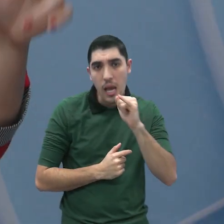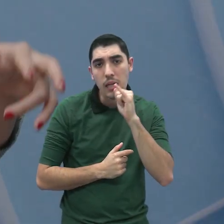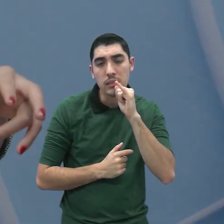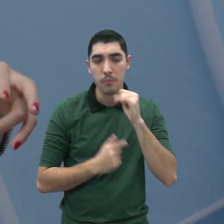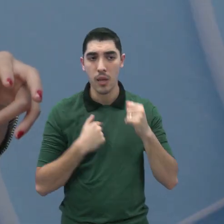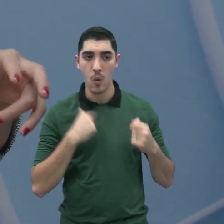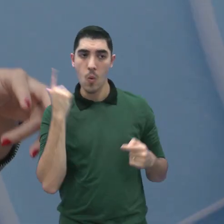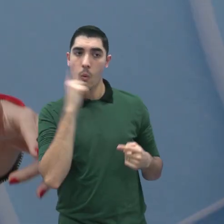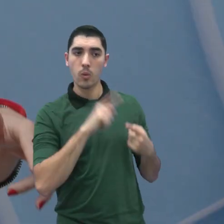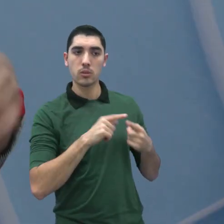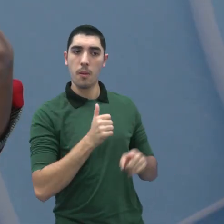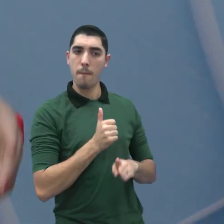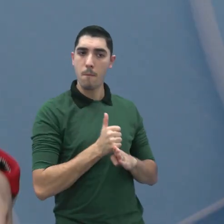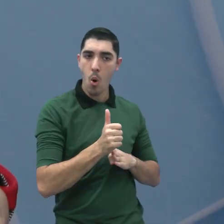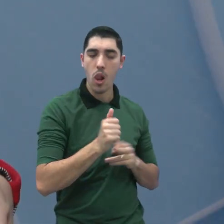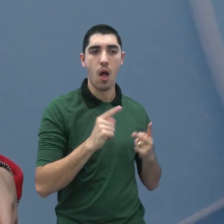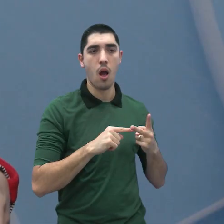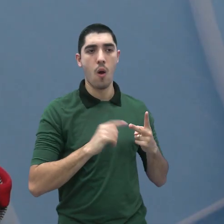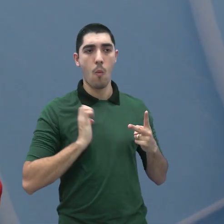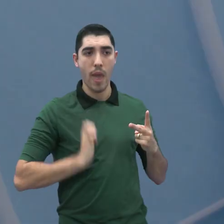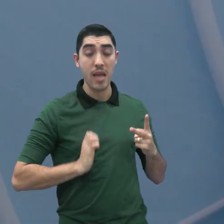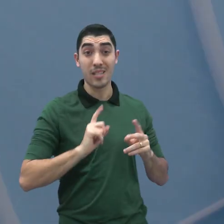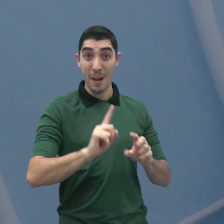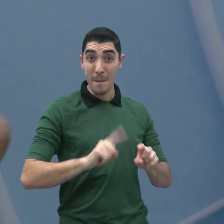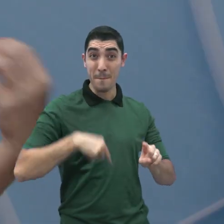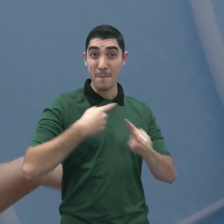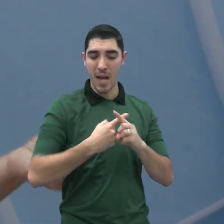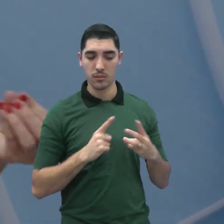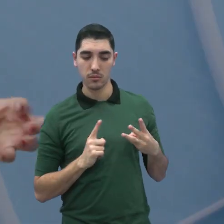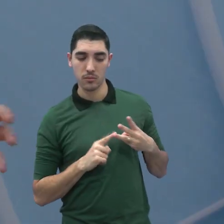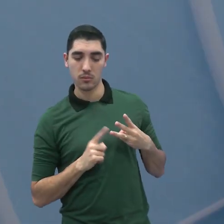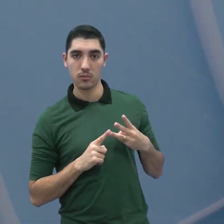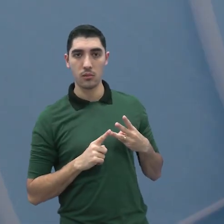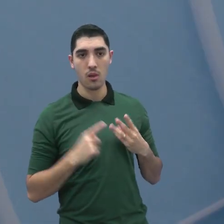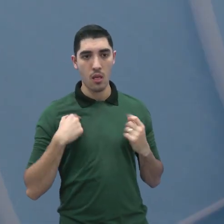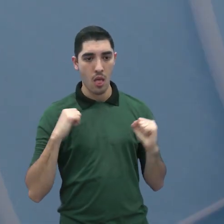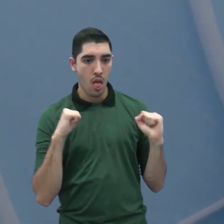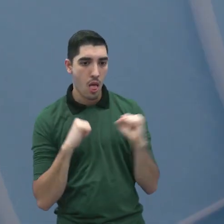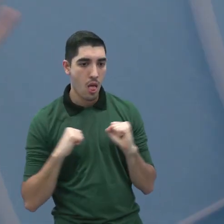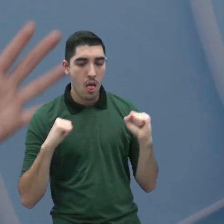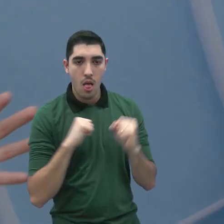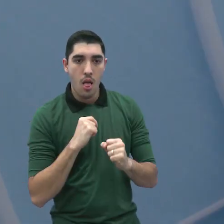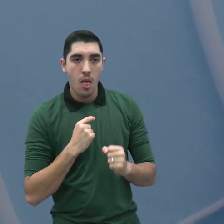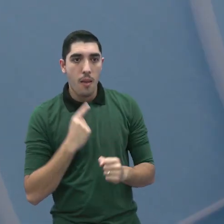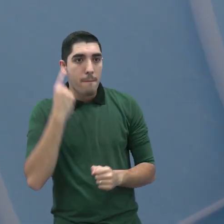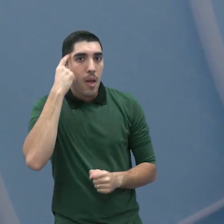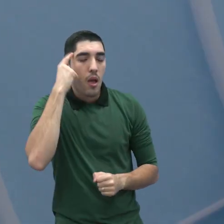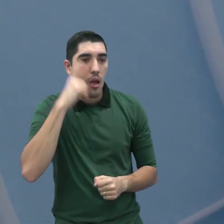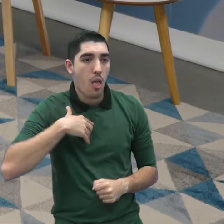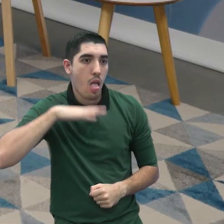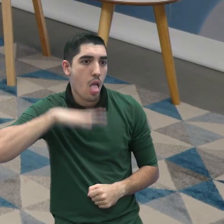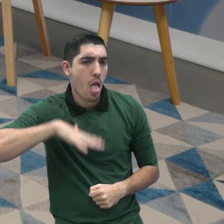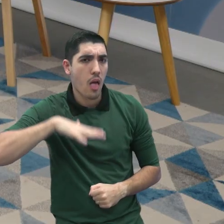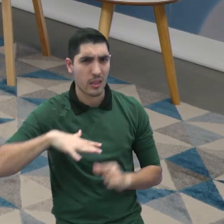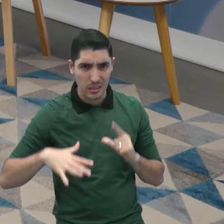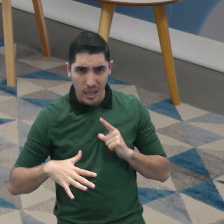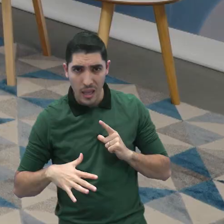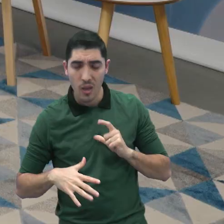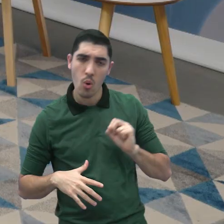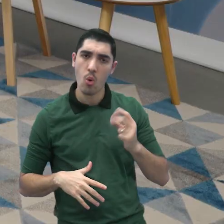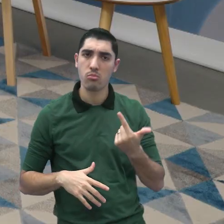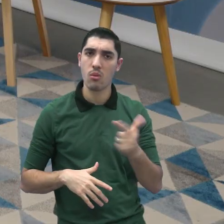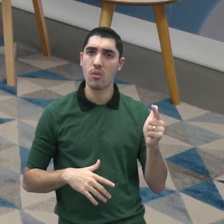mas você ter ali um fanatismo também? Sim, em tese, não? Acredito que